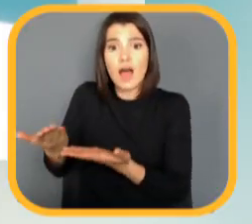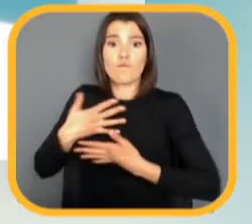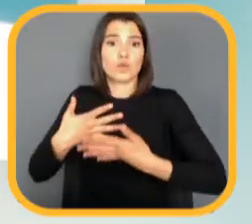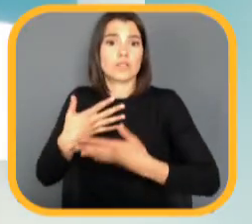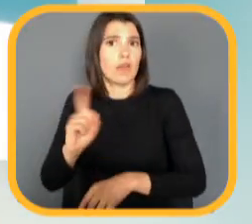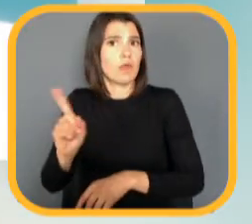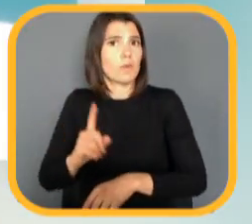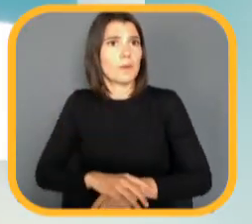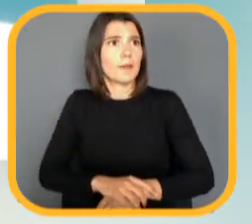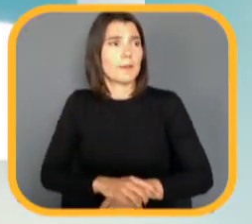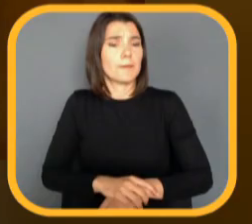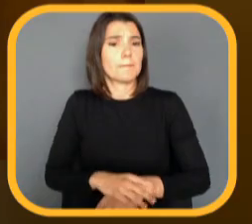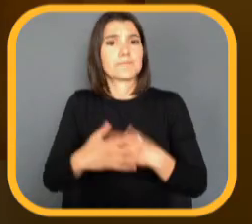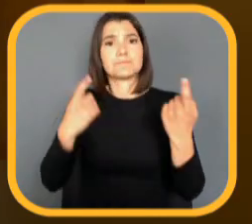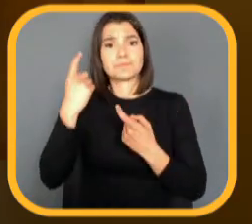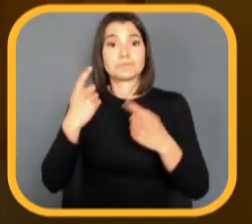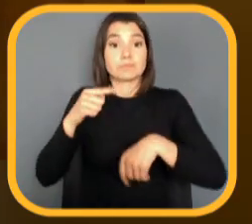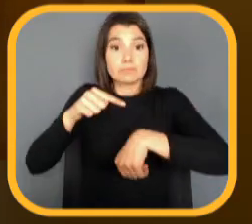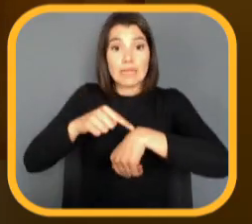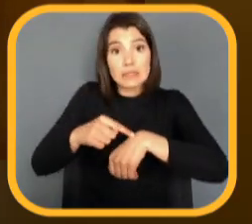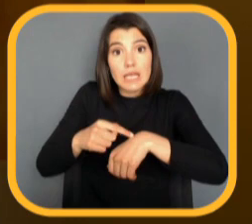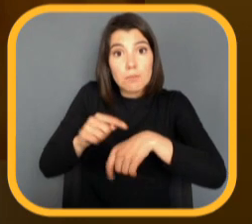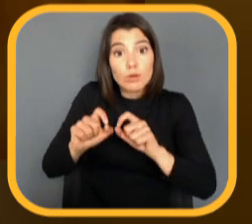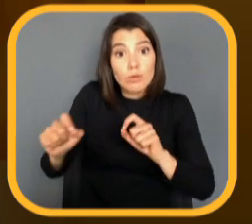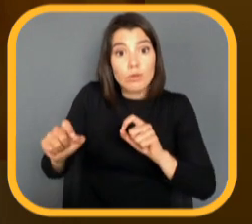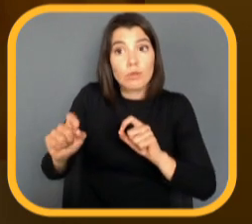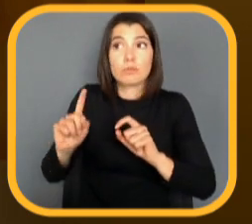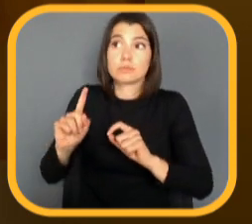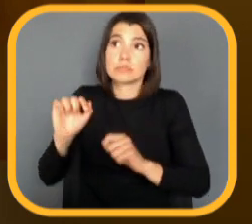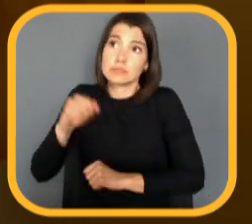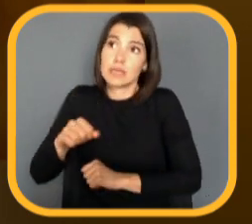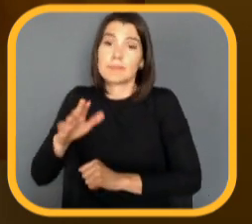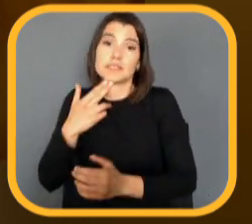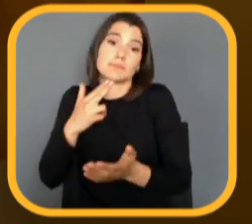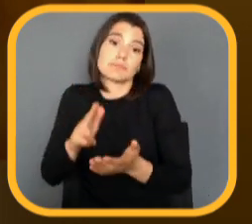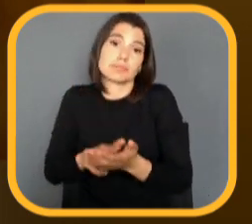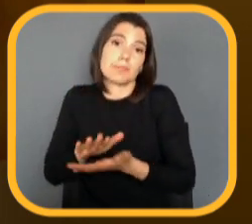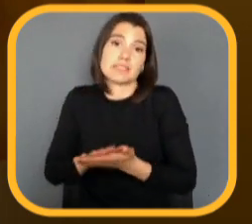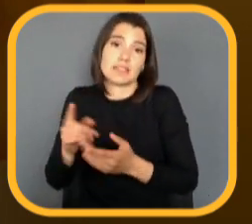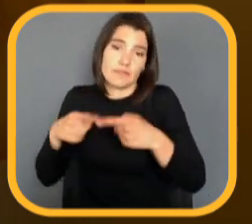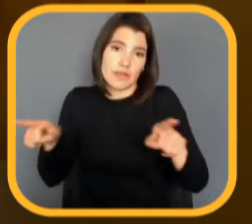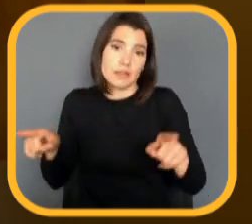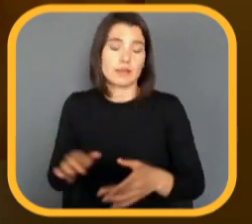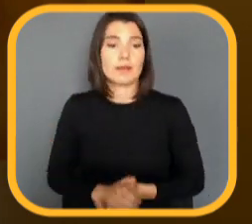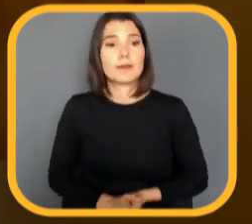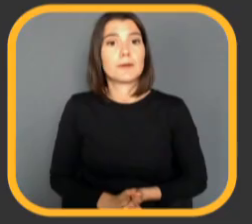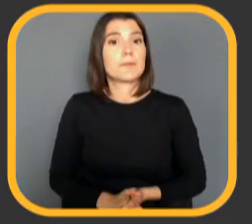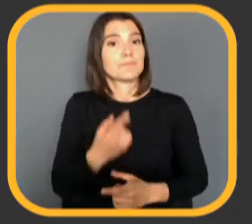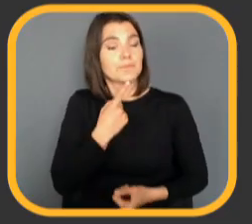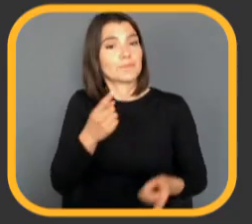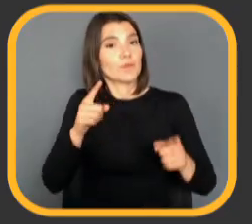doação não é voluntariado. Se pensarmos em tempo, será sempre, mas não, à partida não são a mesma